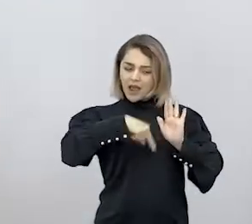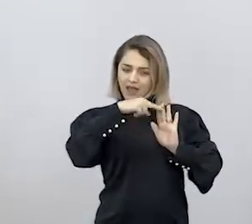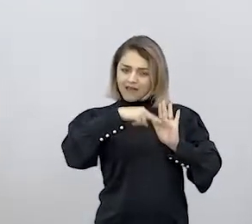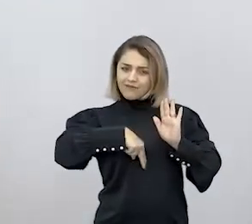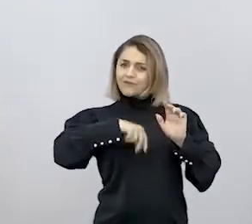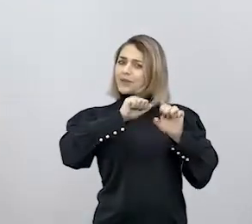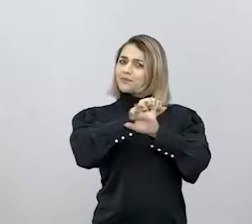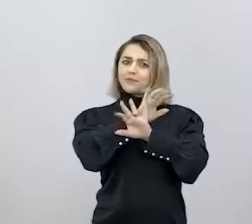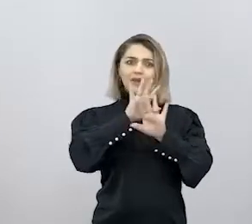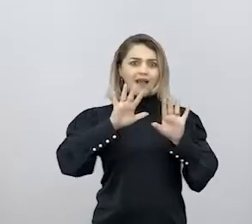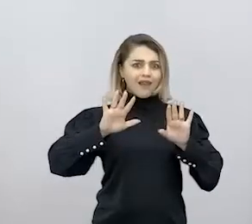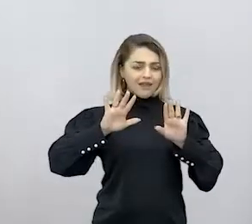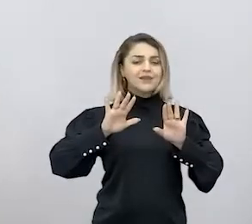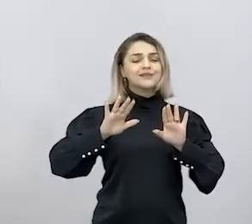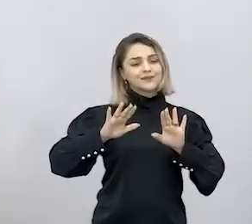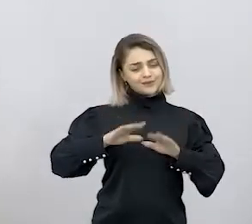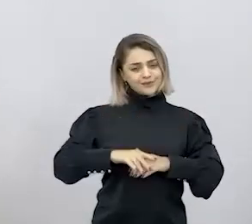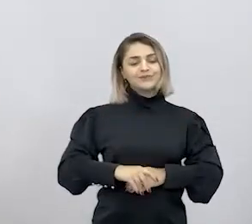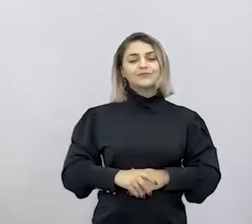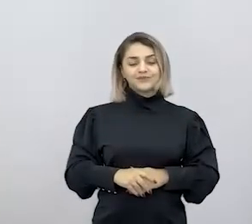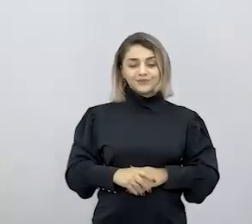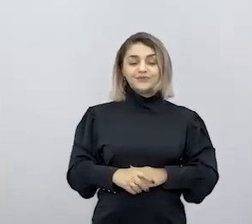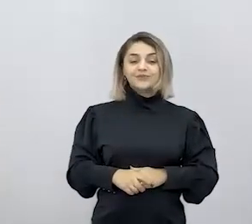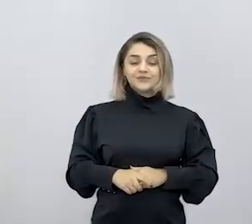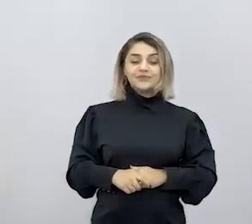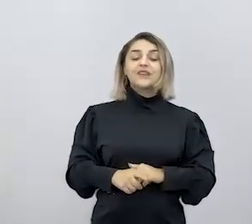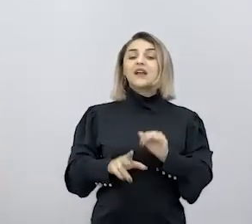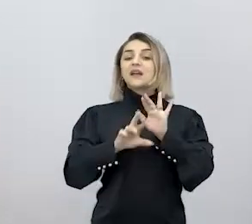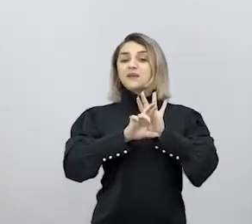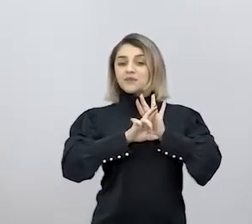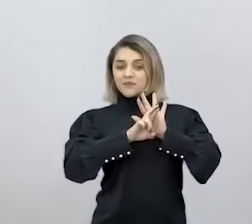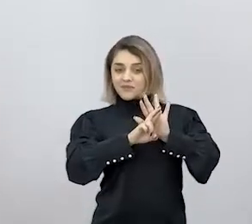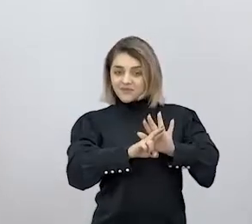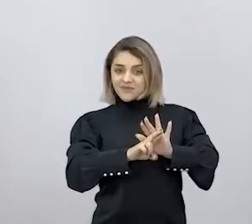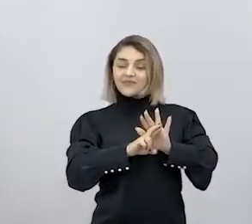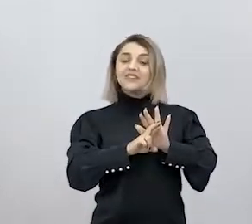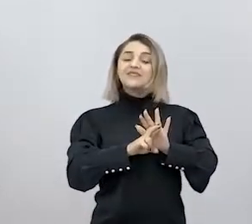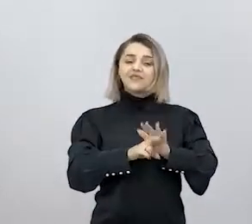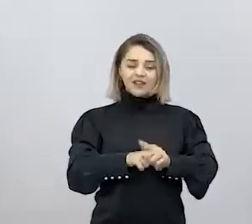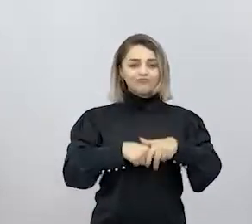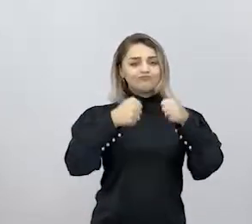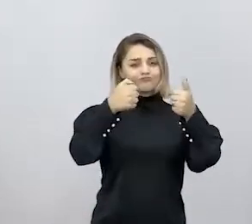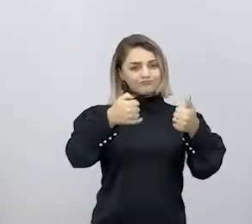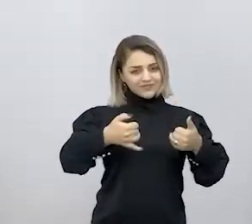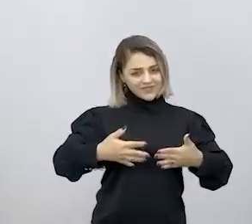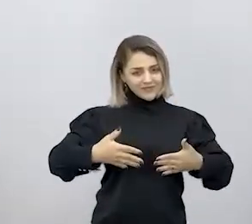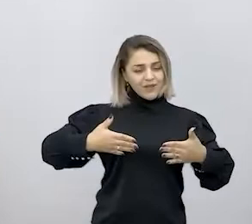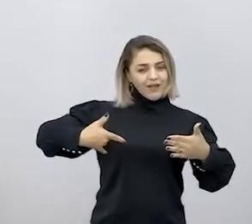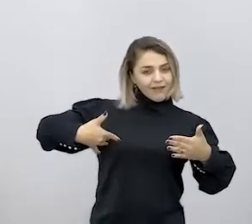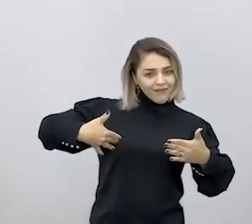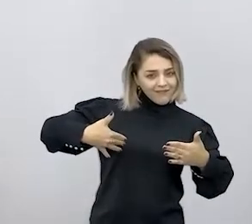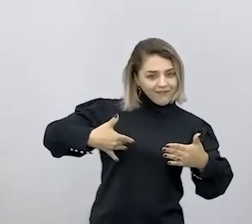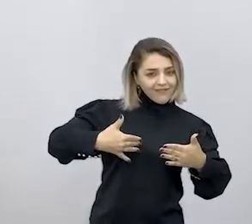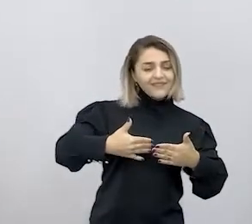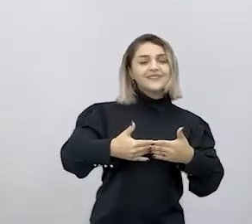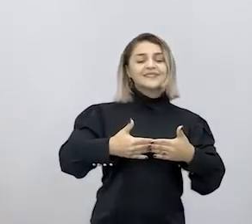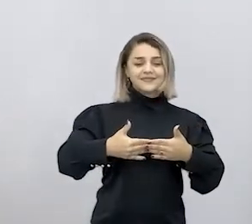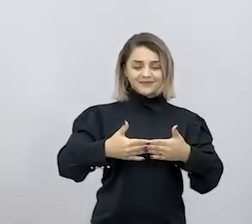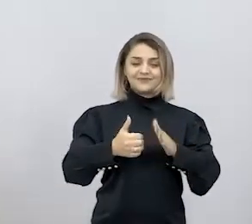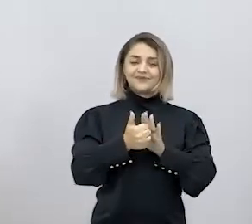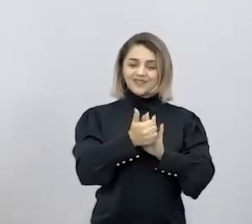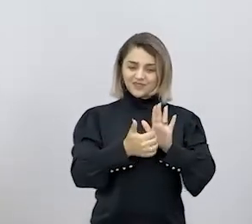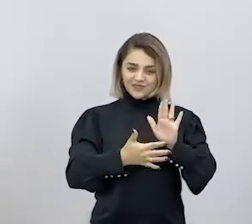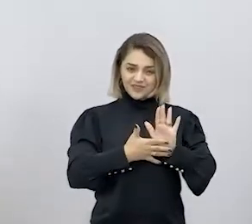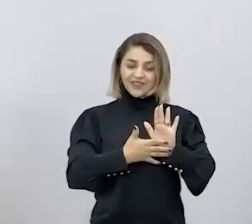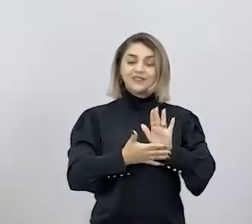claro por que devemos combater, né? A questão da representatividade, e falaremos muito aqui sobre isso durante as atividades.